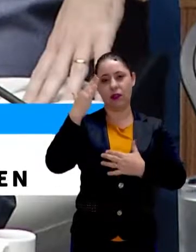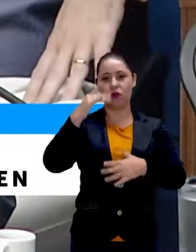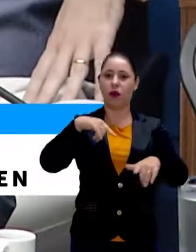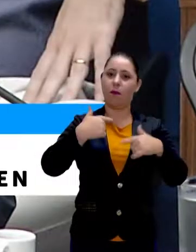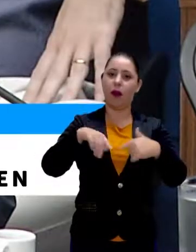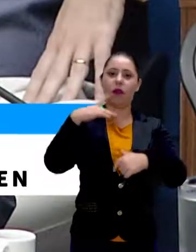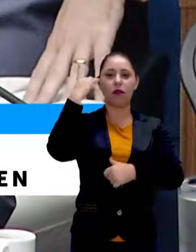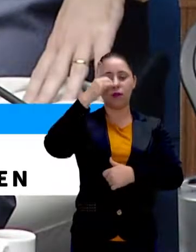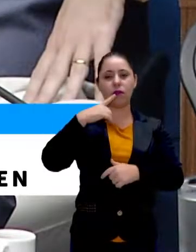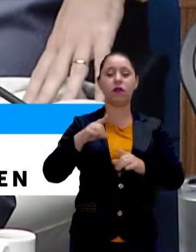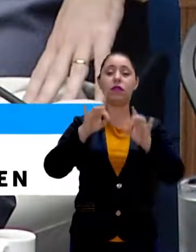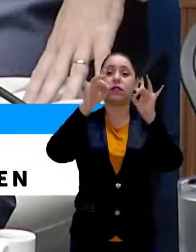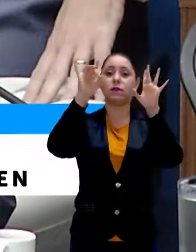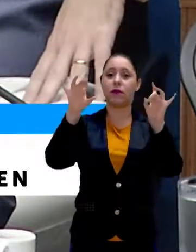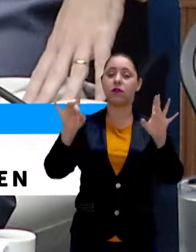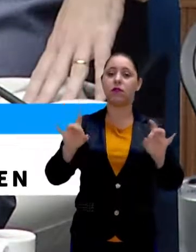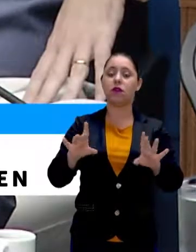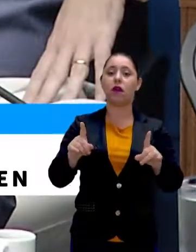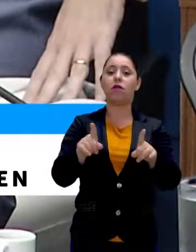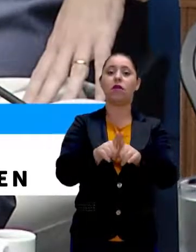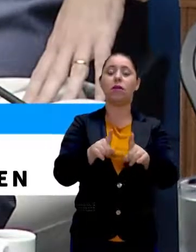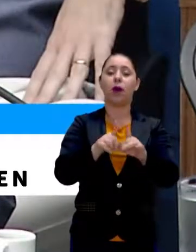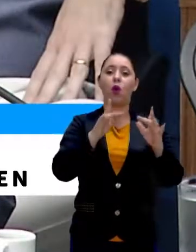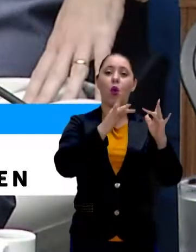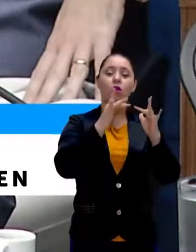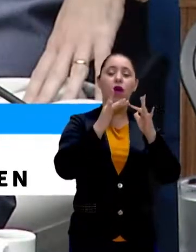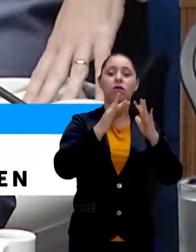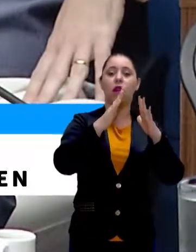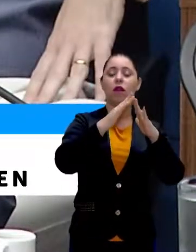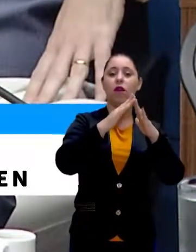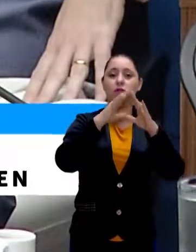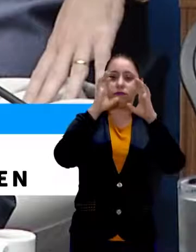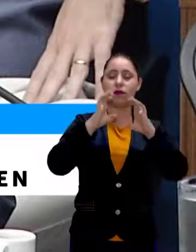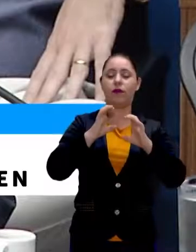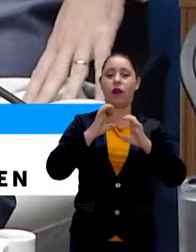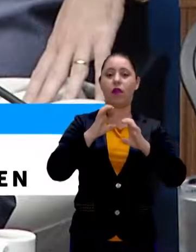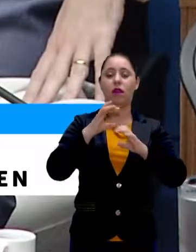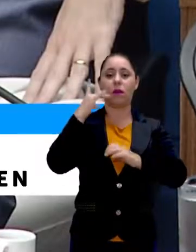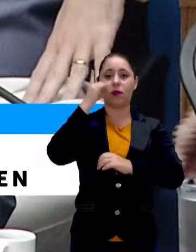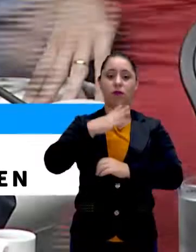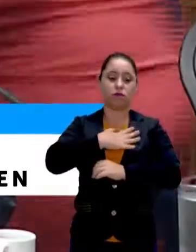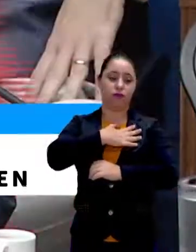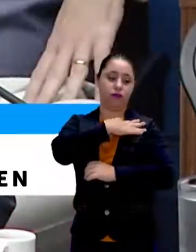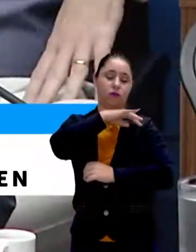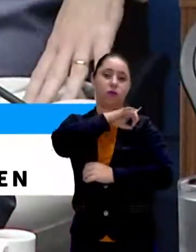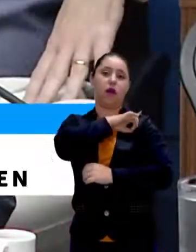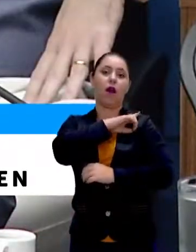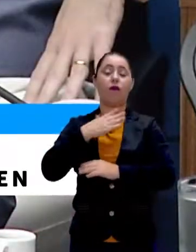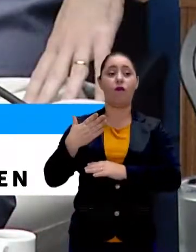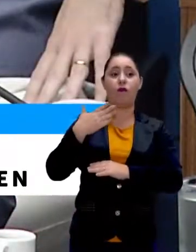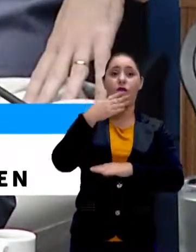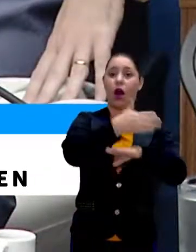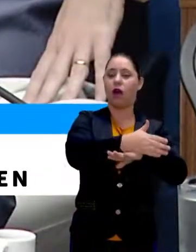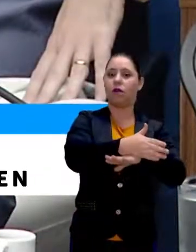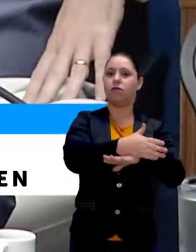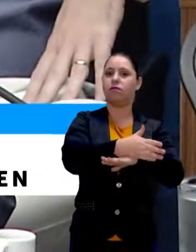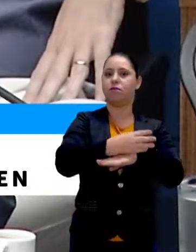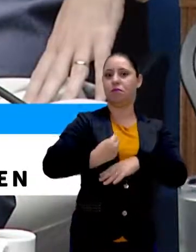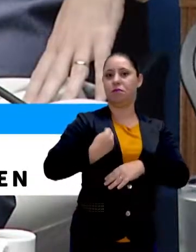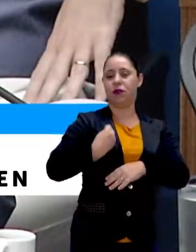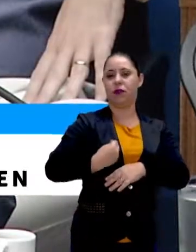quero enaltecer o empenho dos senhores deputados, em especial, contato na Casa Civil do deputado Coronel